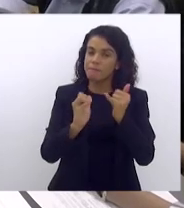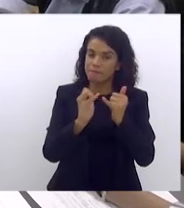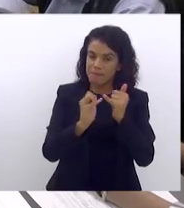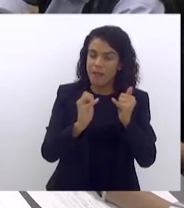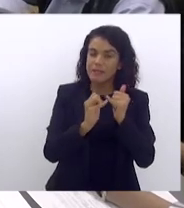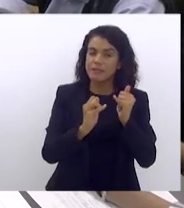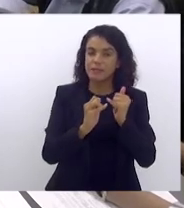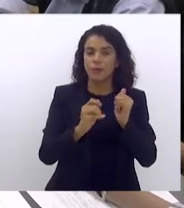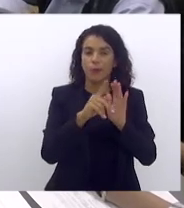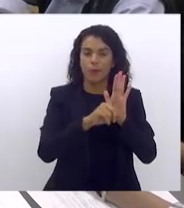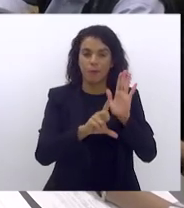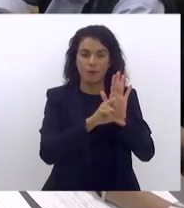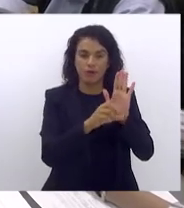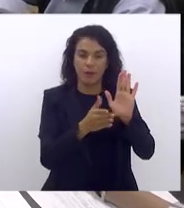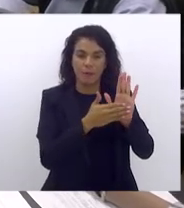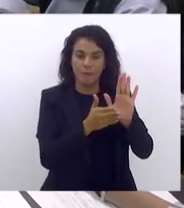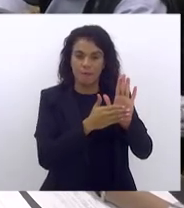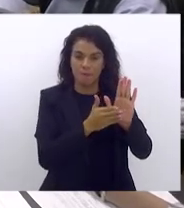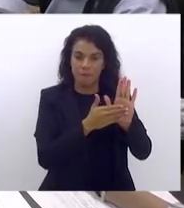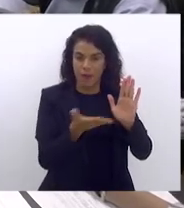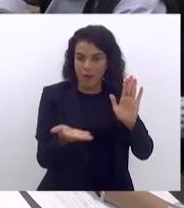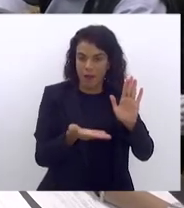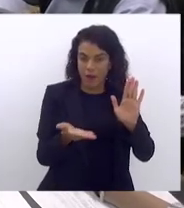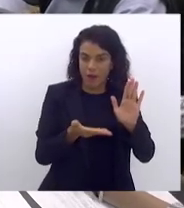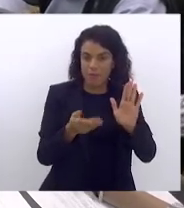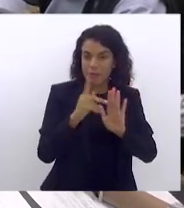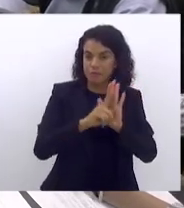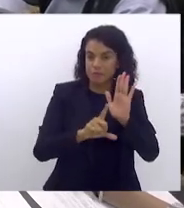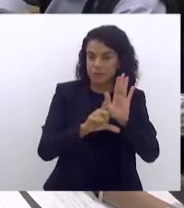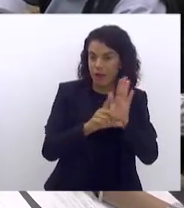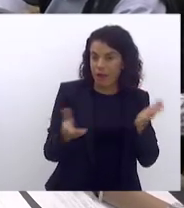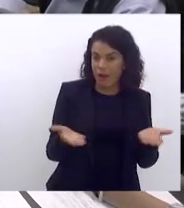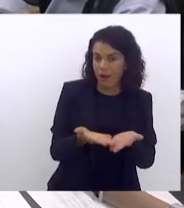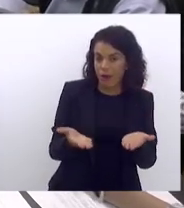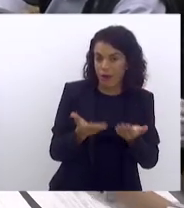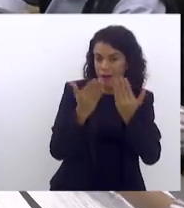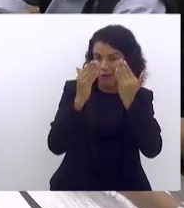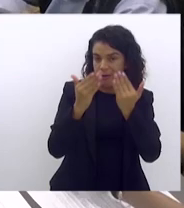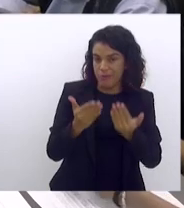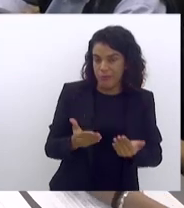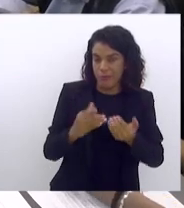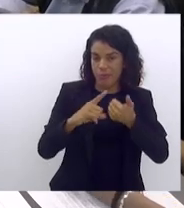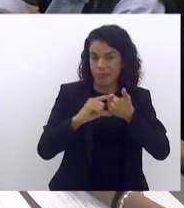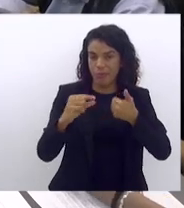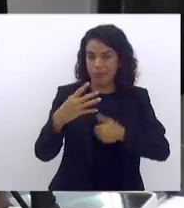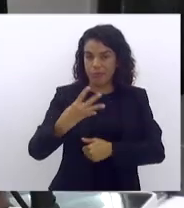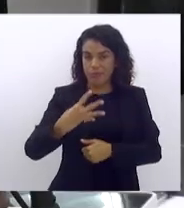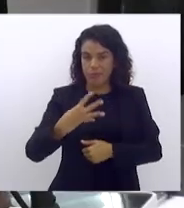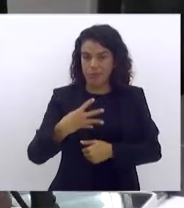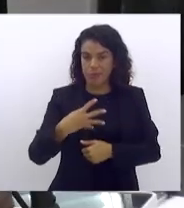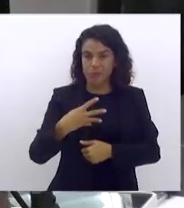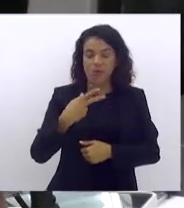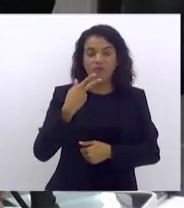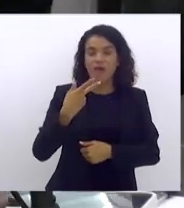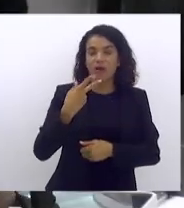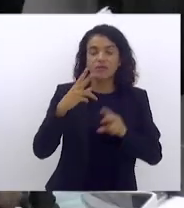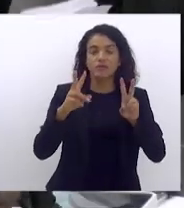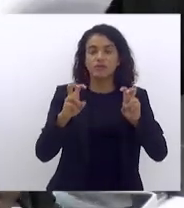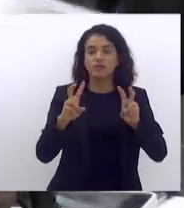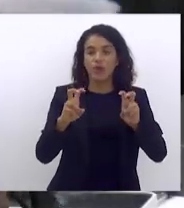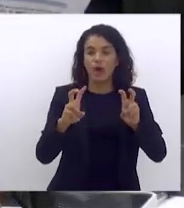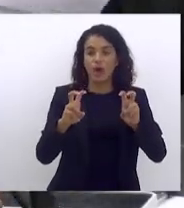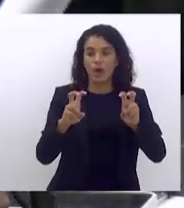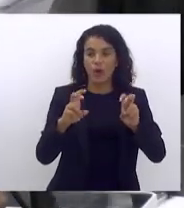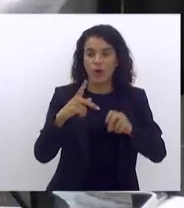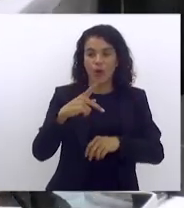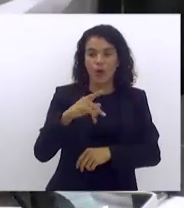o proposto, mas esse PL que estamos analisando agora, sobretudo no artigo 4º, ele faz menção ao PIN parental,